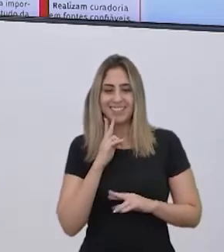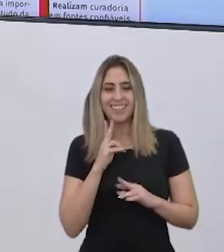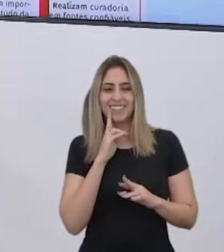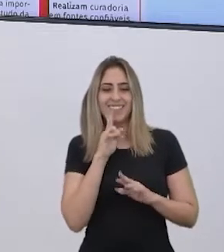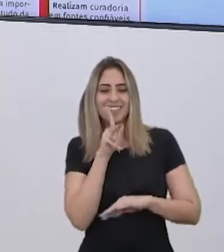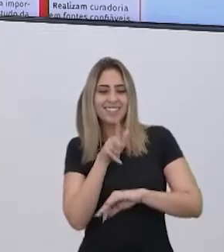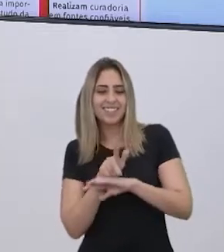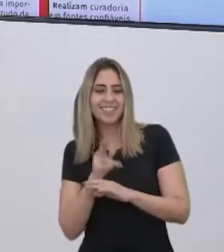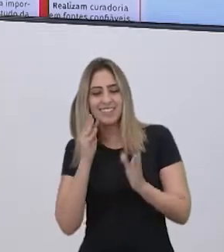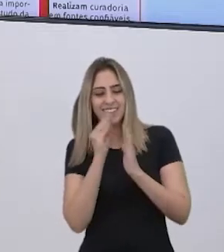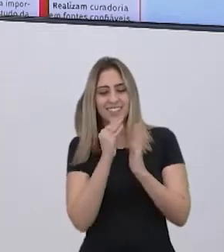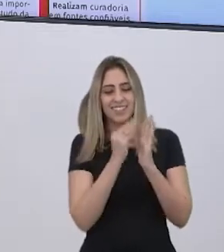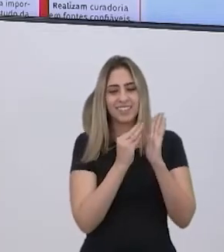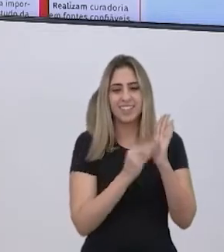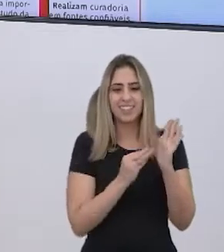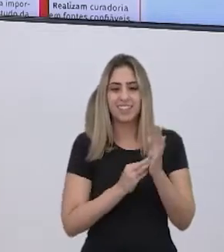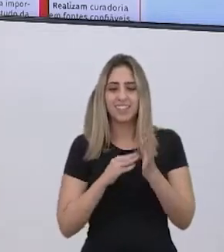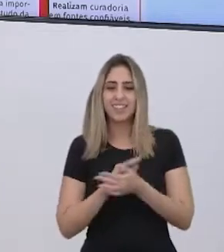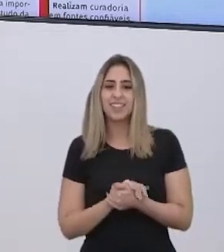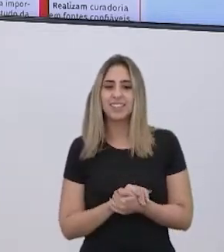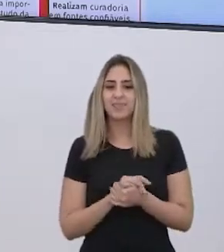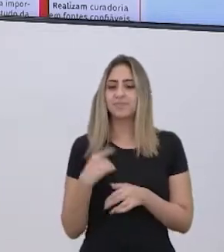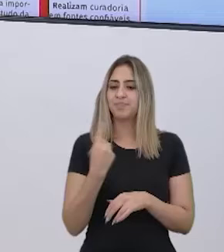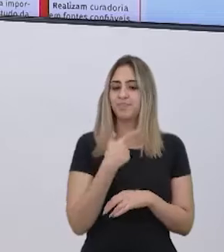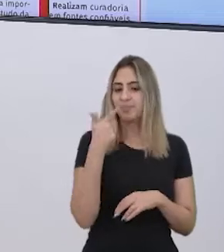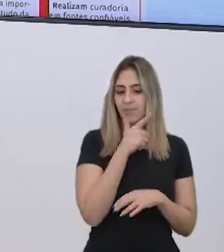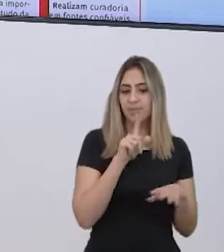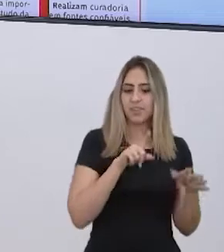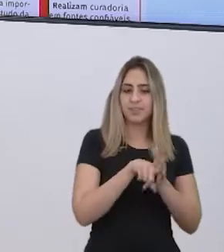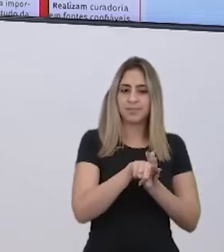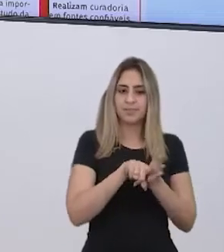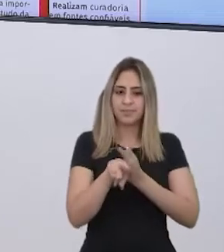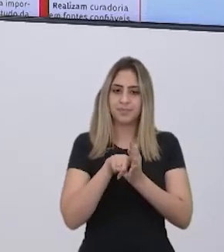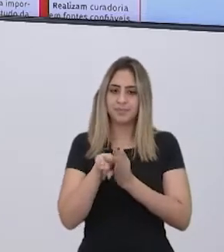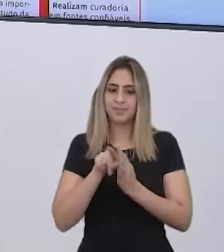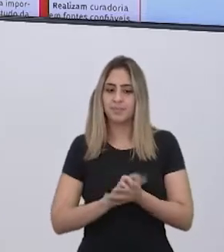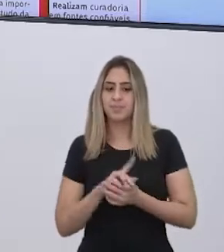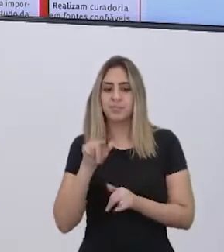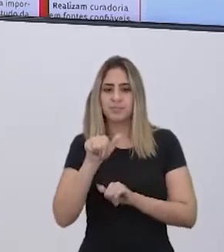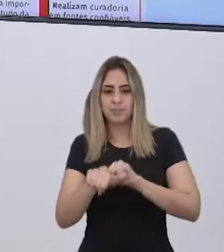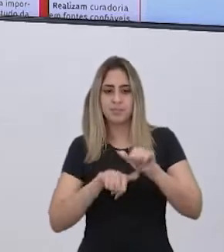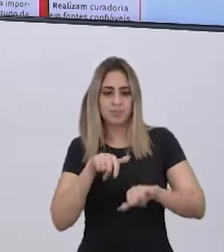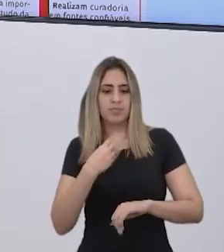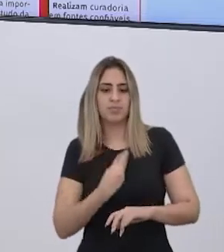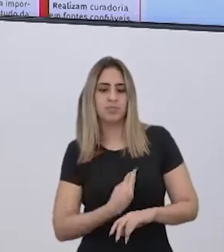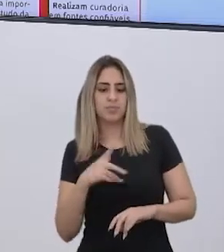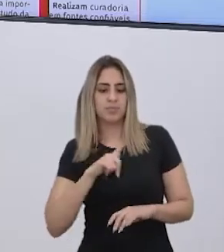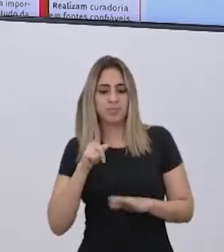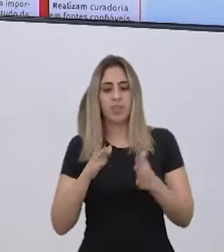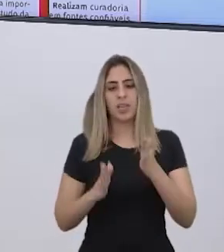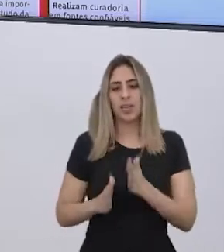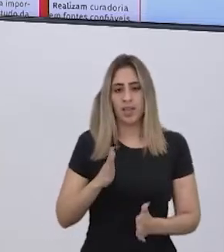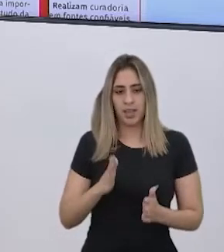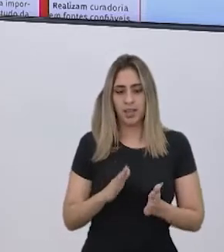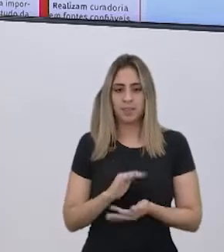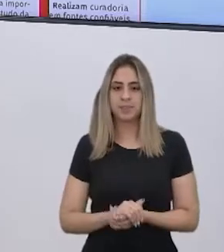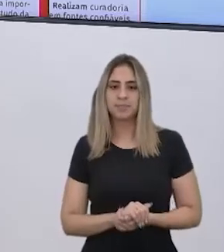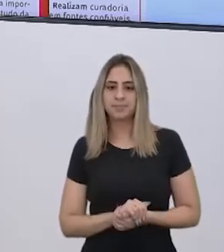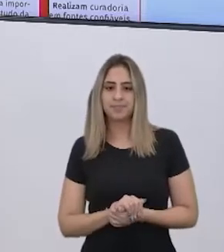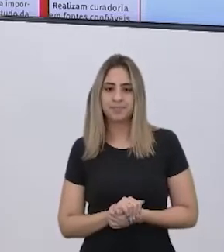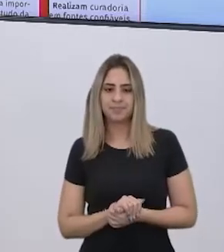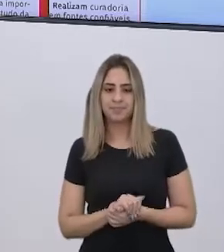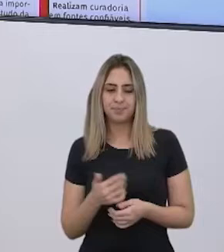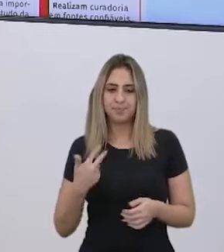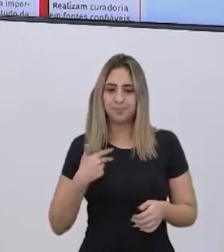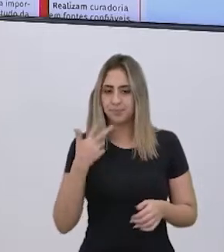vídeos, registros, tal, para a gente conseguir sim analisar essas mudanças que houveram num espaço de tempo.